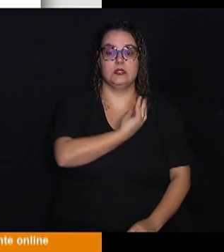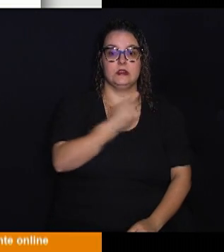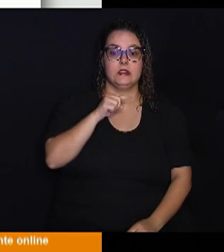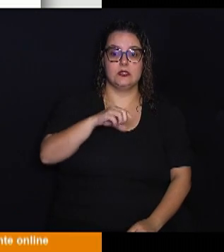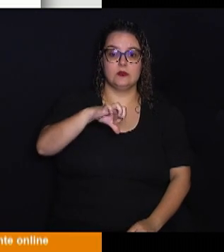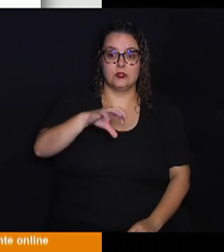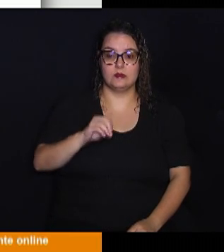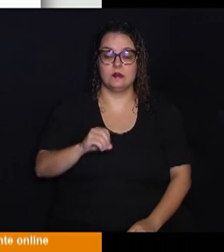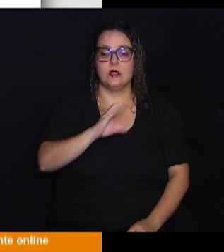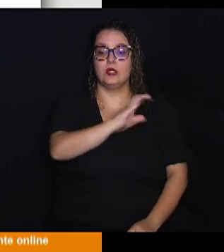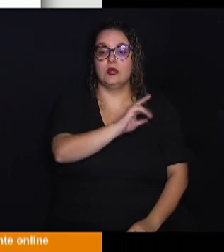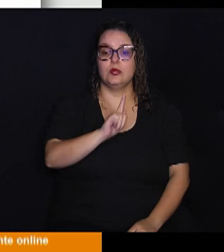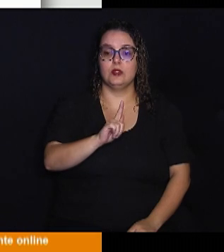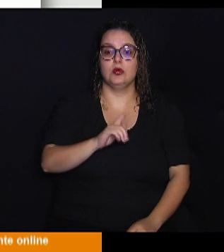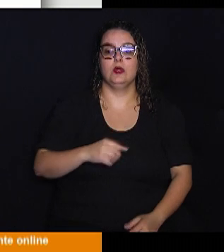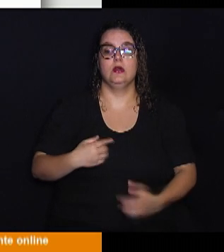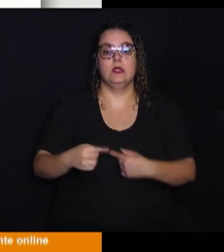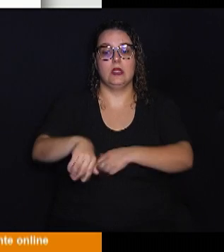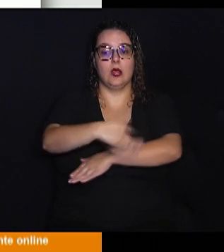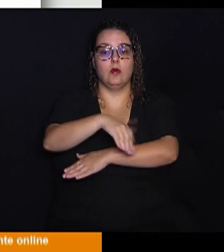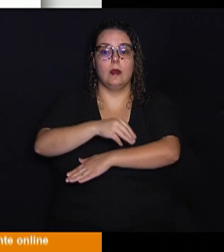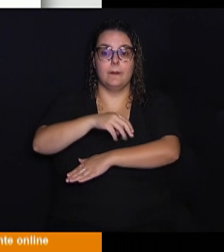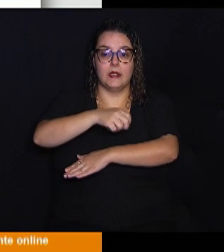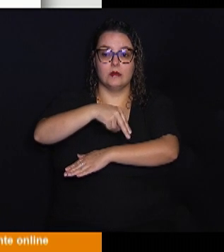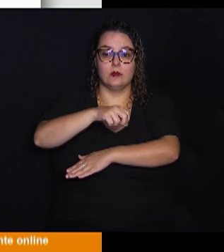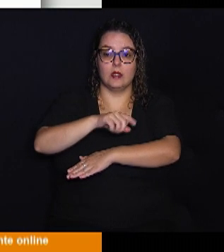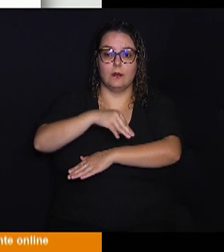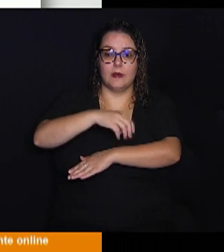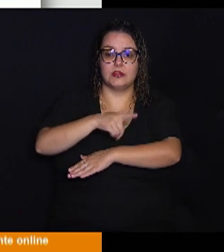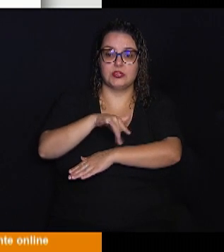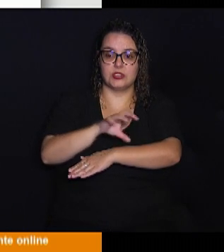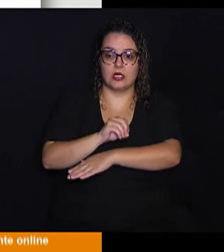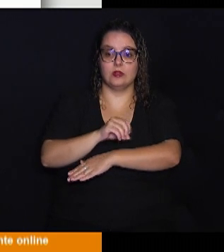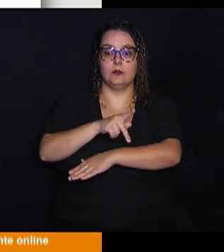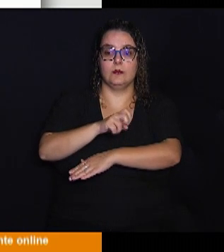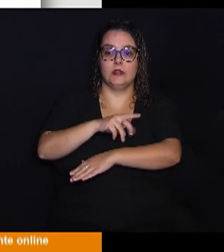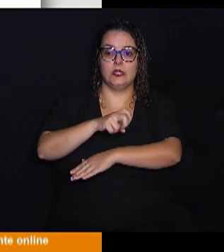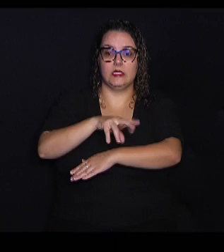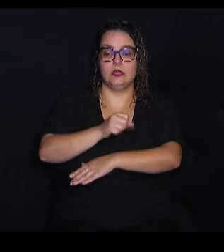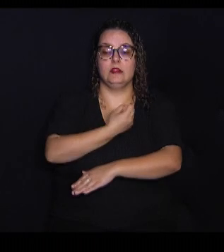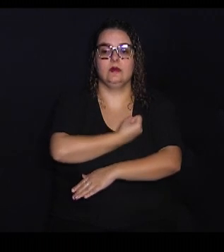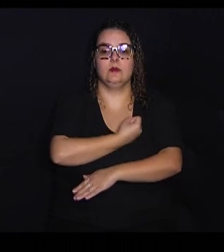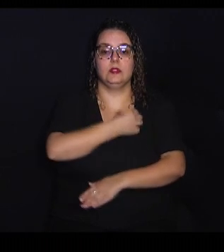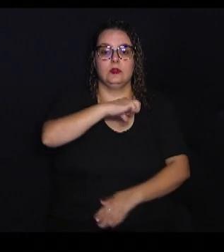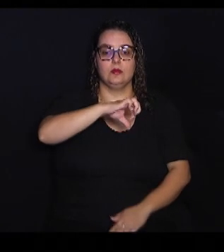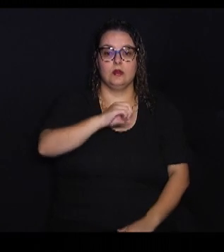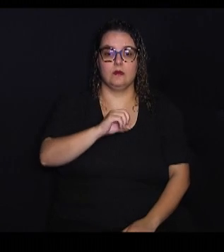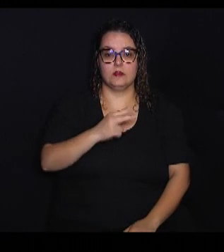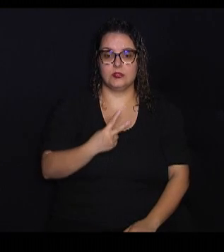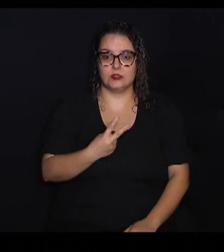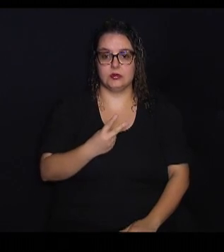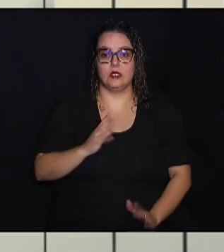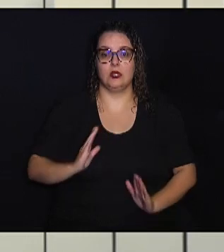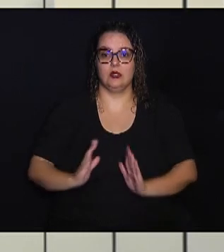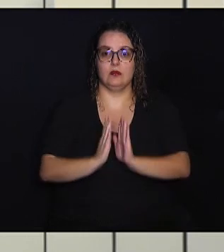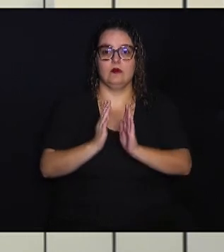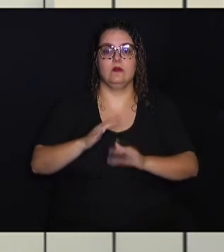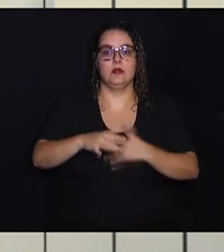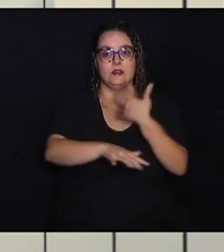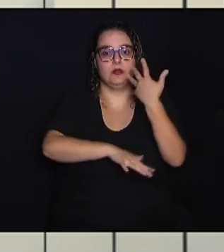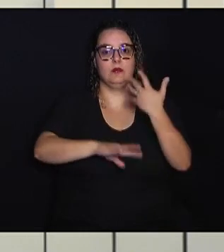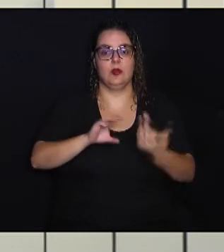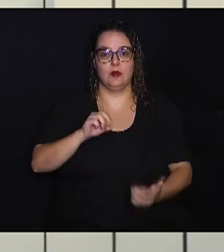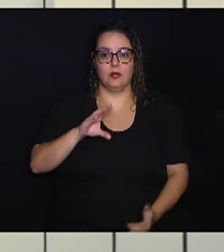Campo Grande, na Rua Manuel Machado Pereira, que fica 902, em frente à Praça da